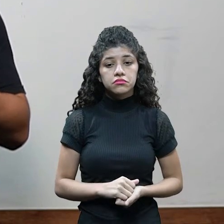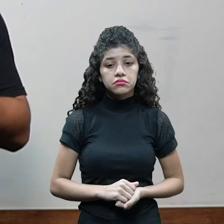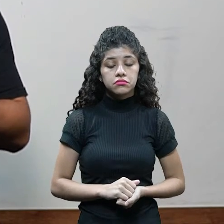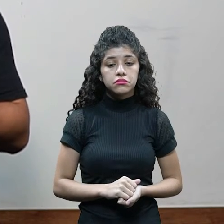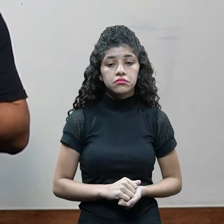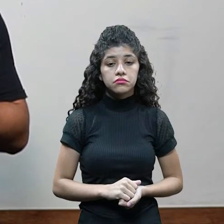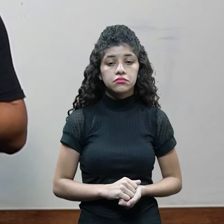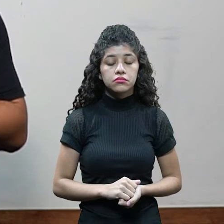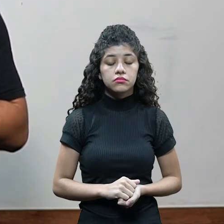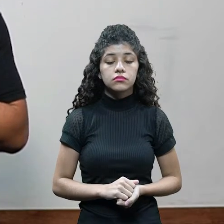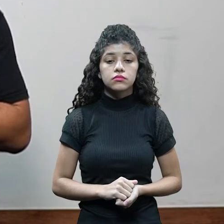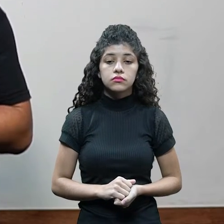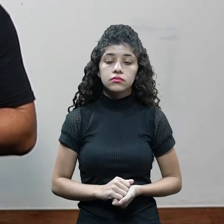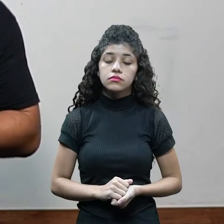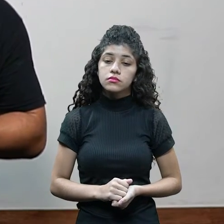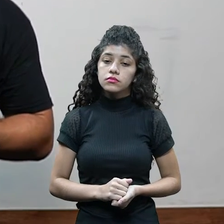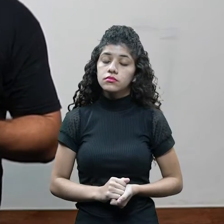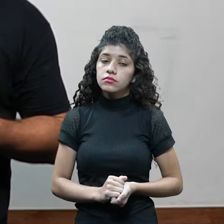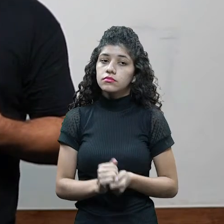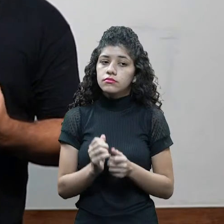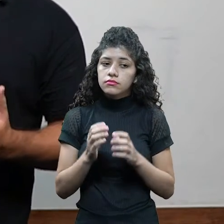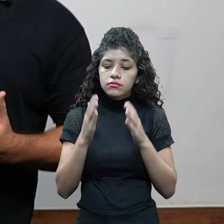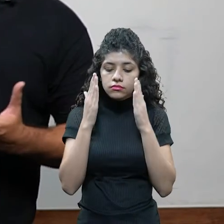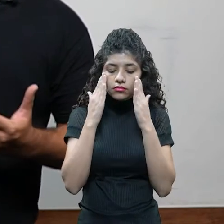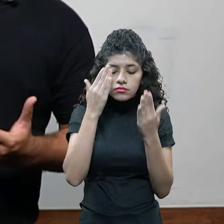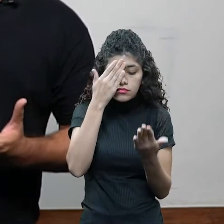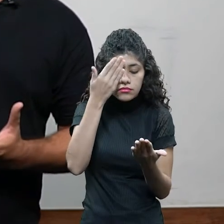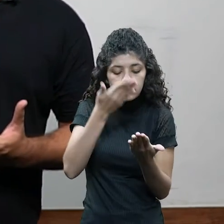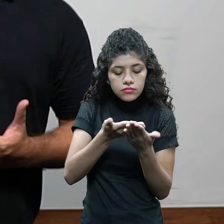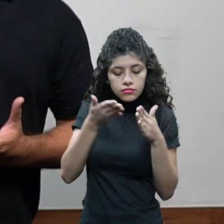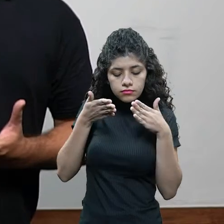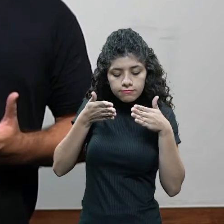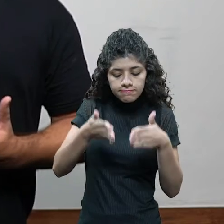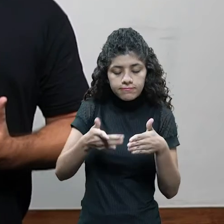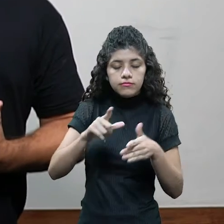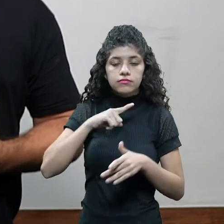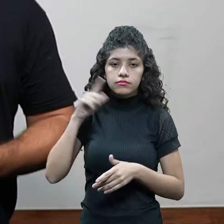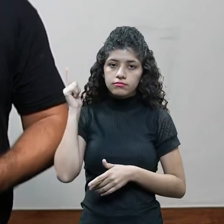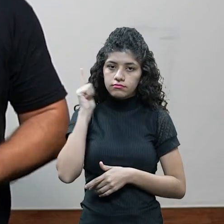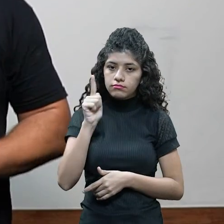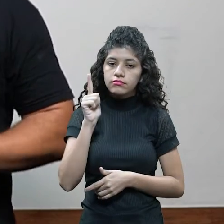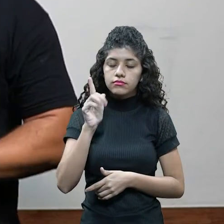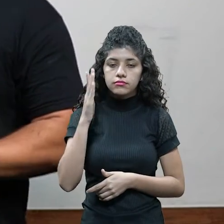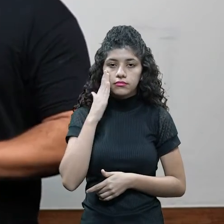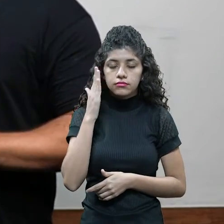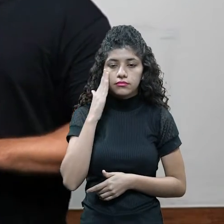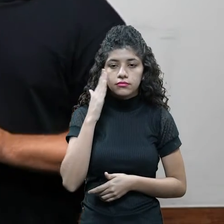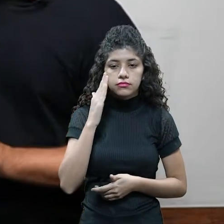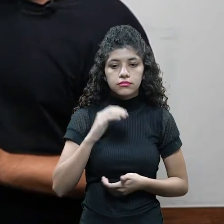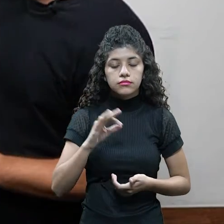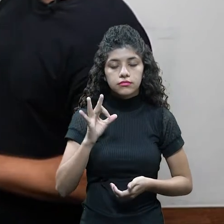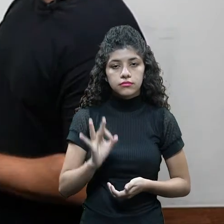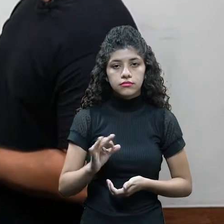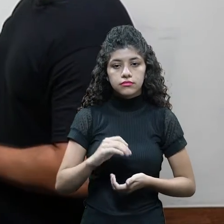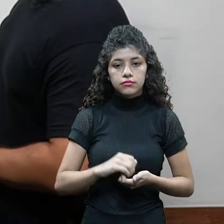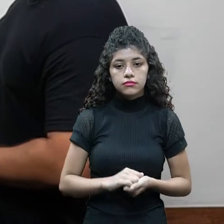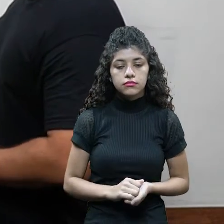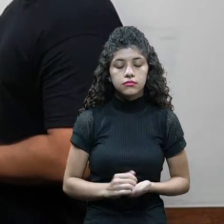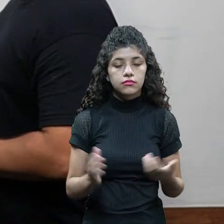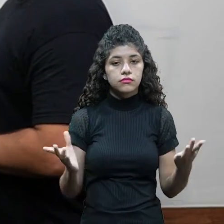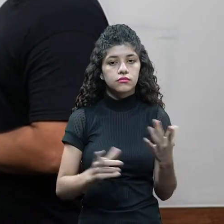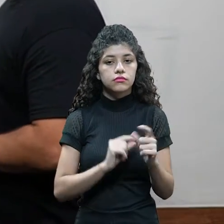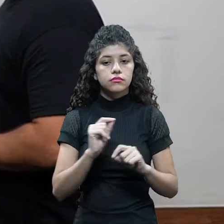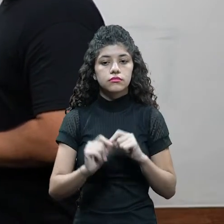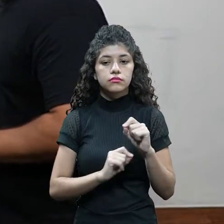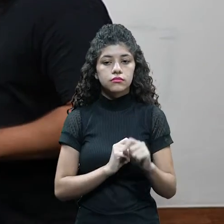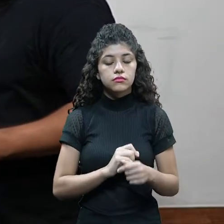mais, eu estou gastando menos. Então é só ter a concentração que você vai conseguir fazer o entendimento da questão. Então vamos para essa seguinte situação que